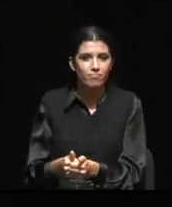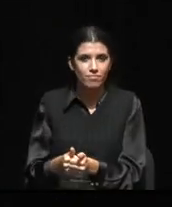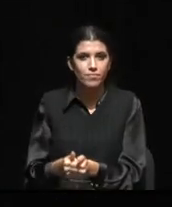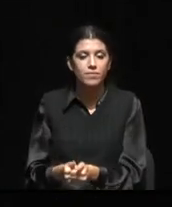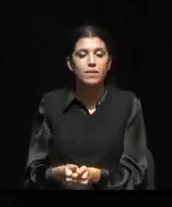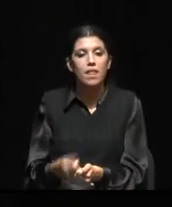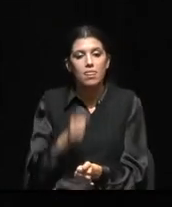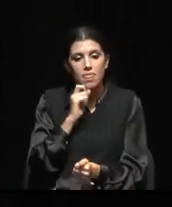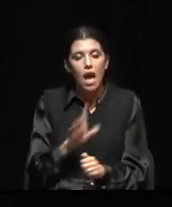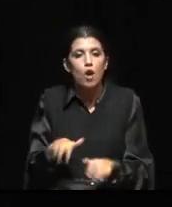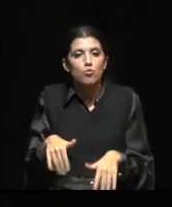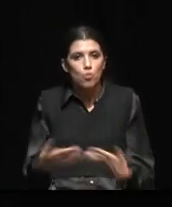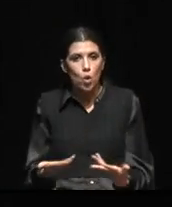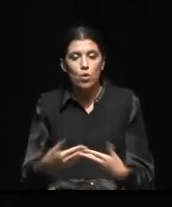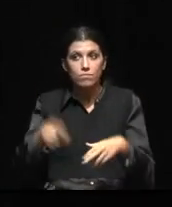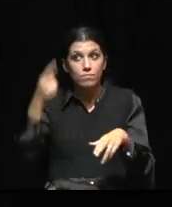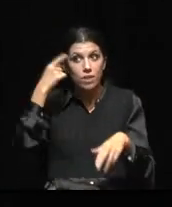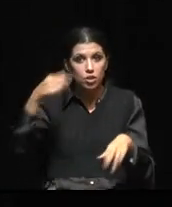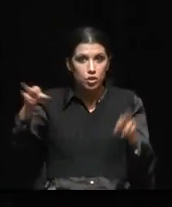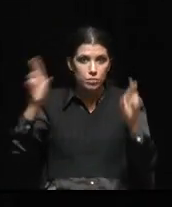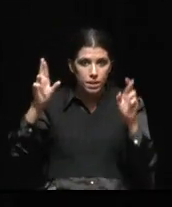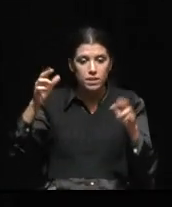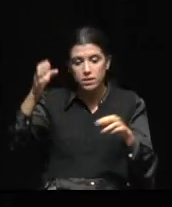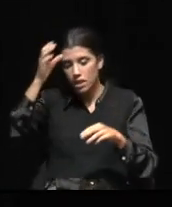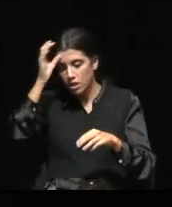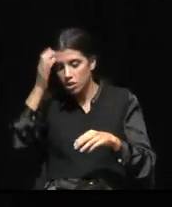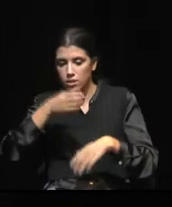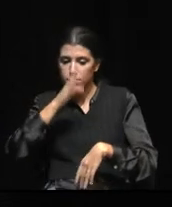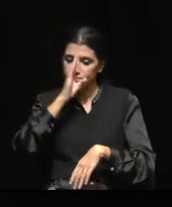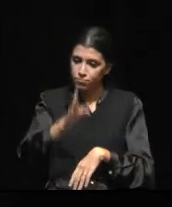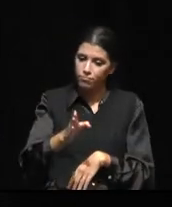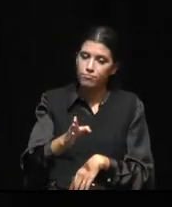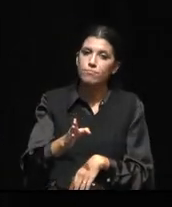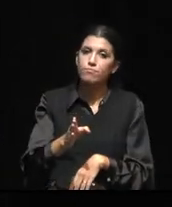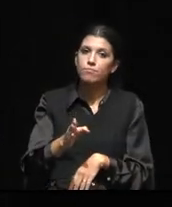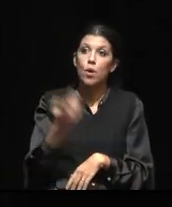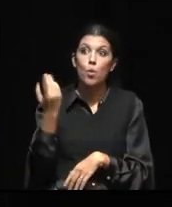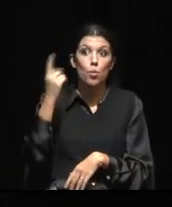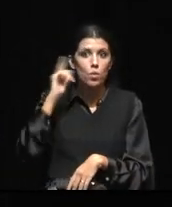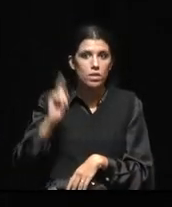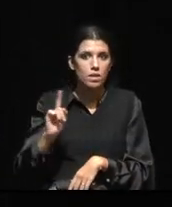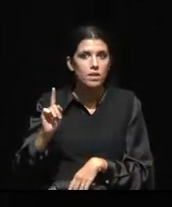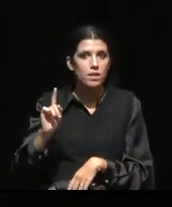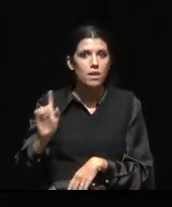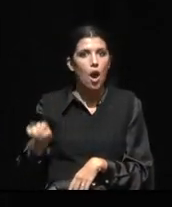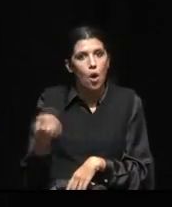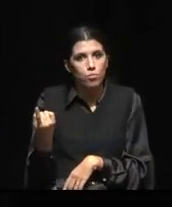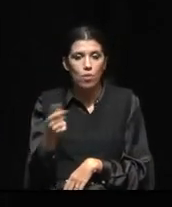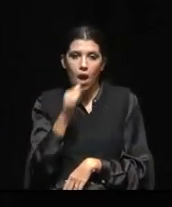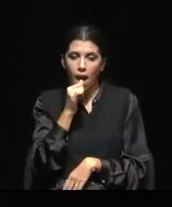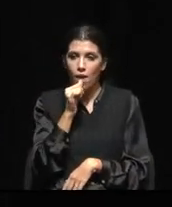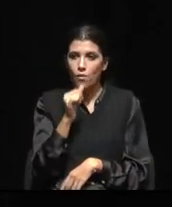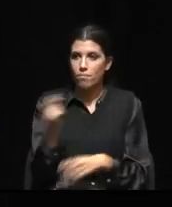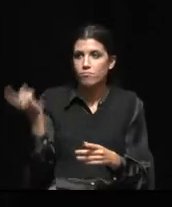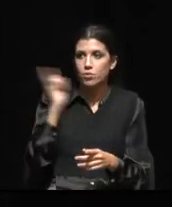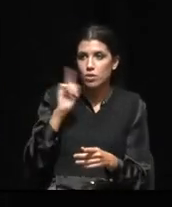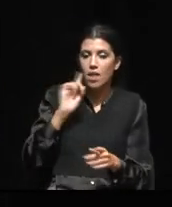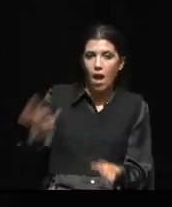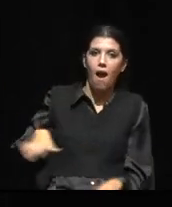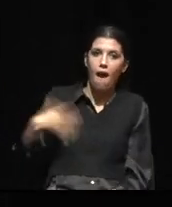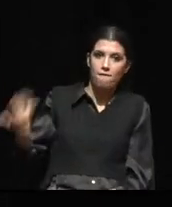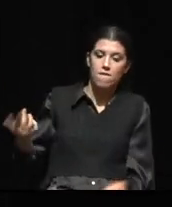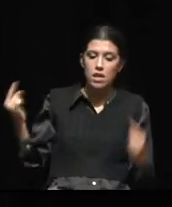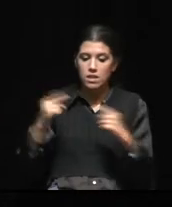permitem ter hoje a esperança de que com inteligência e determinação um dia a água será prioridade o